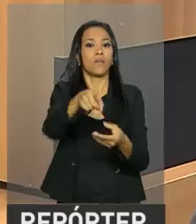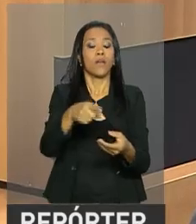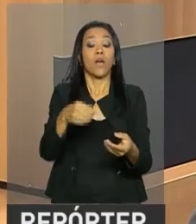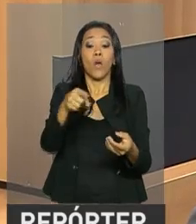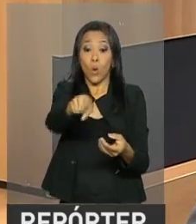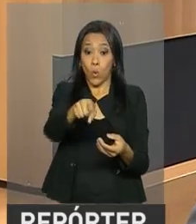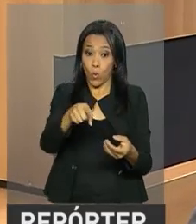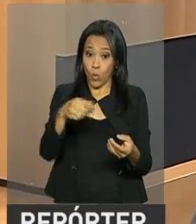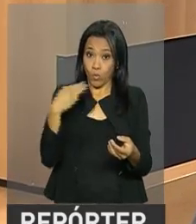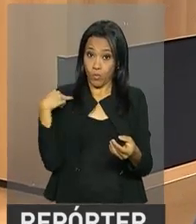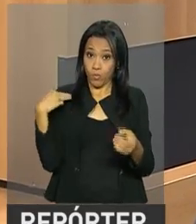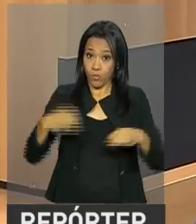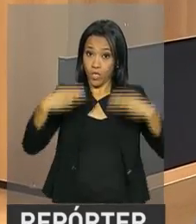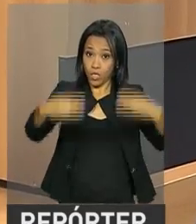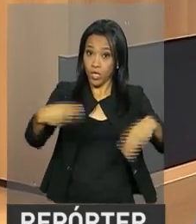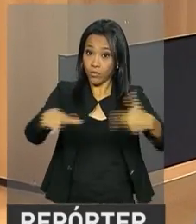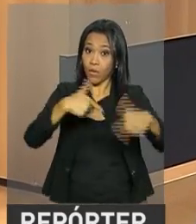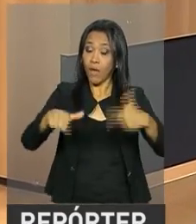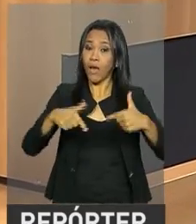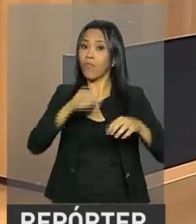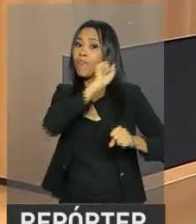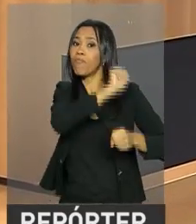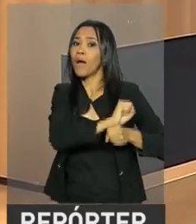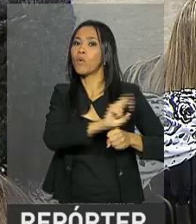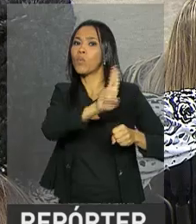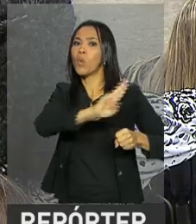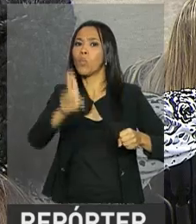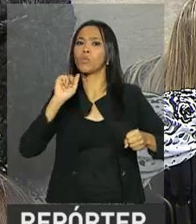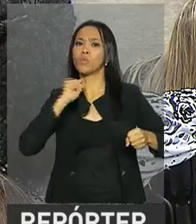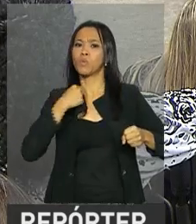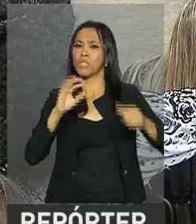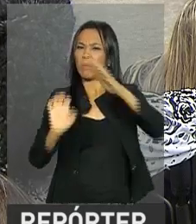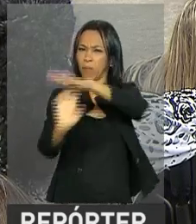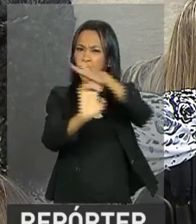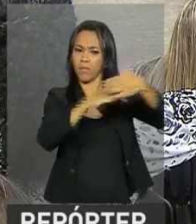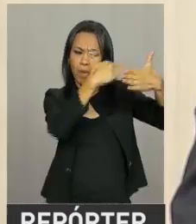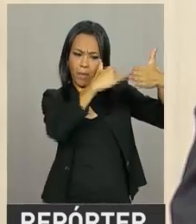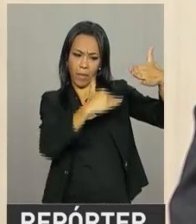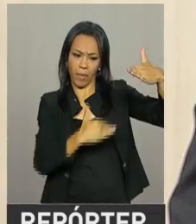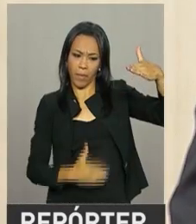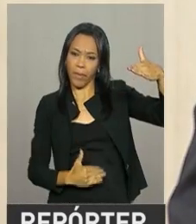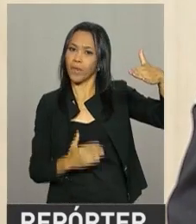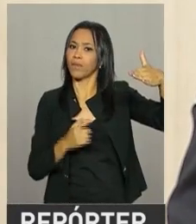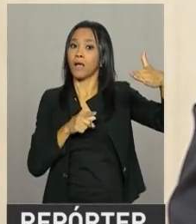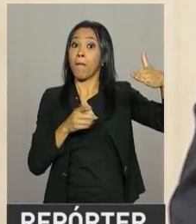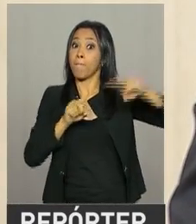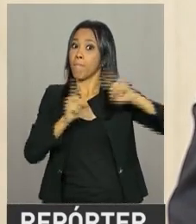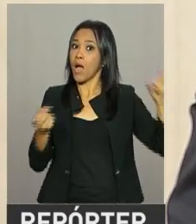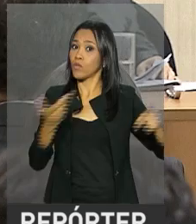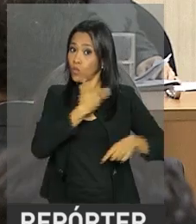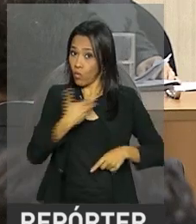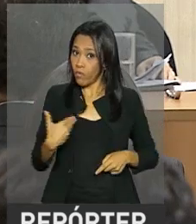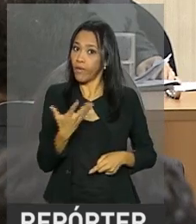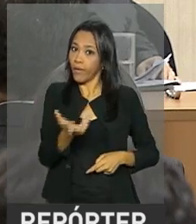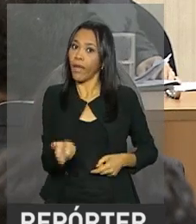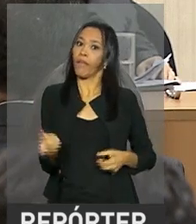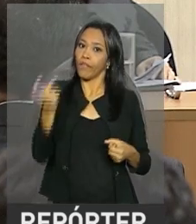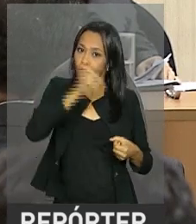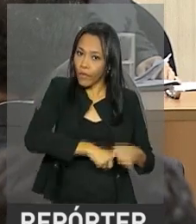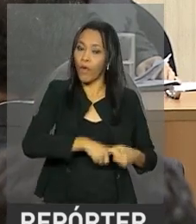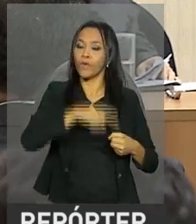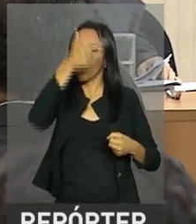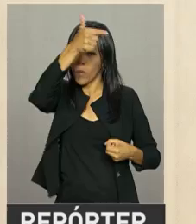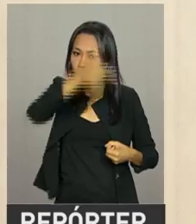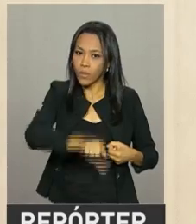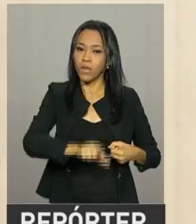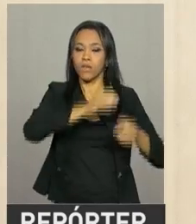lista suja com os nomes de quem emprega por meio de trabalho semelhante ao escravo mas o governo pretende voltar a divulgar